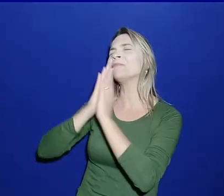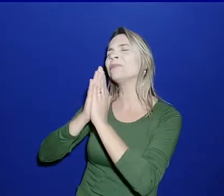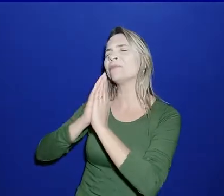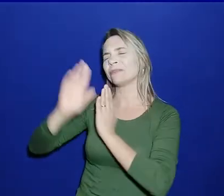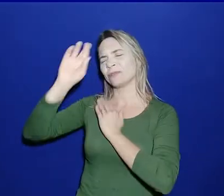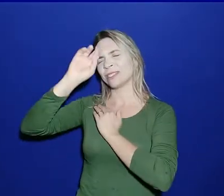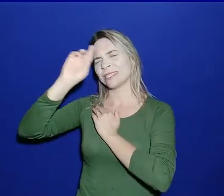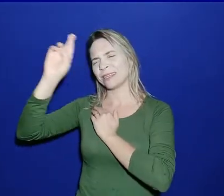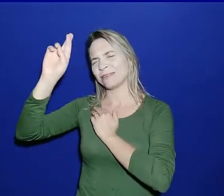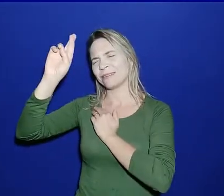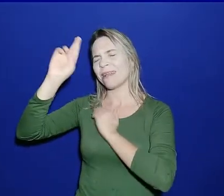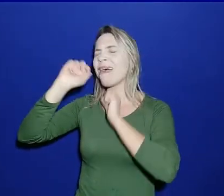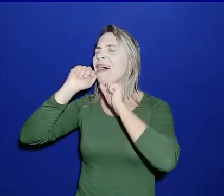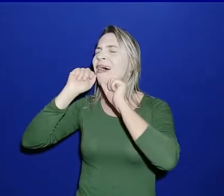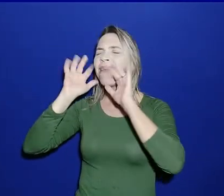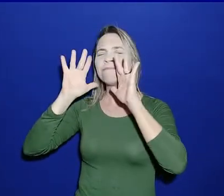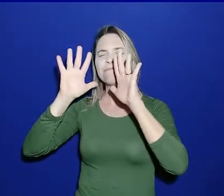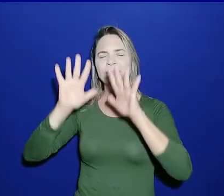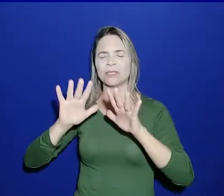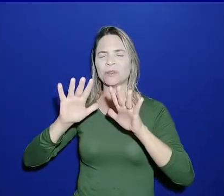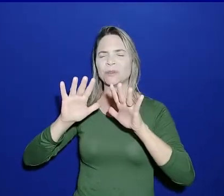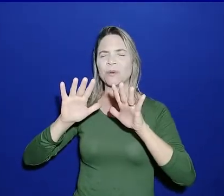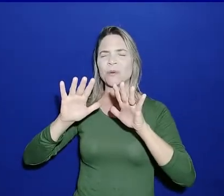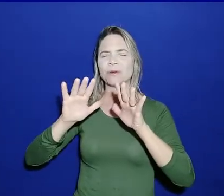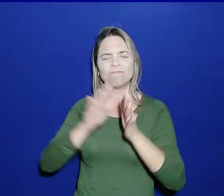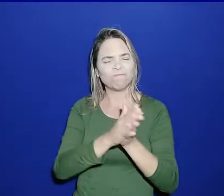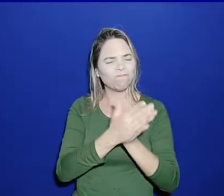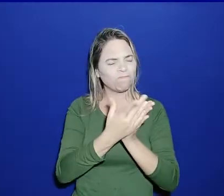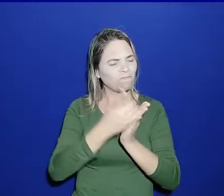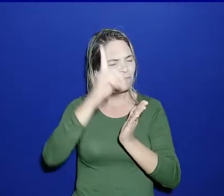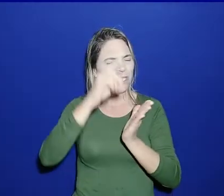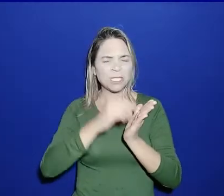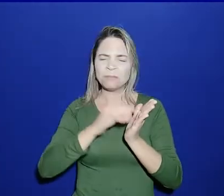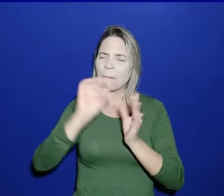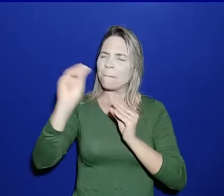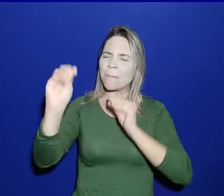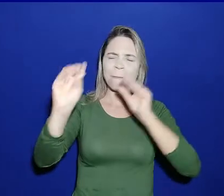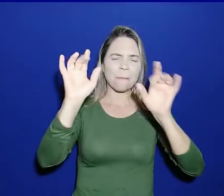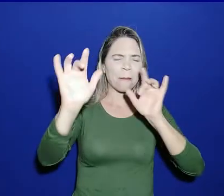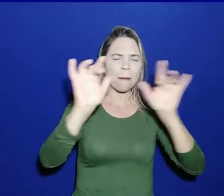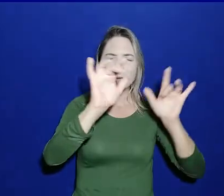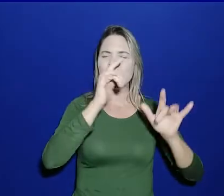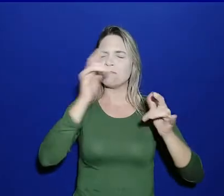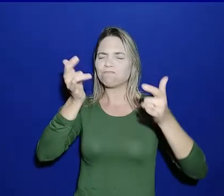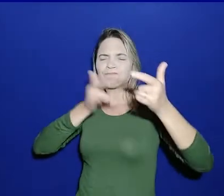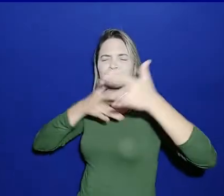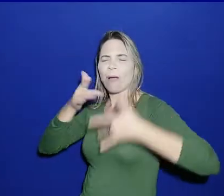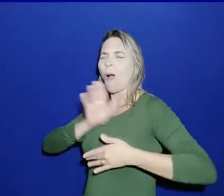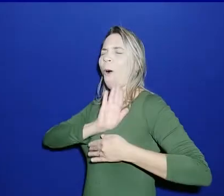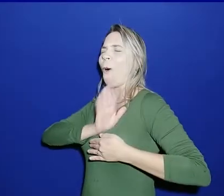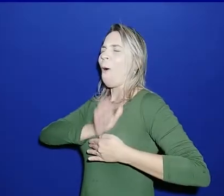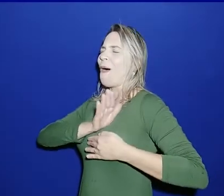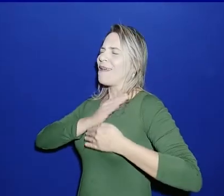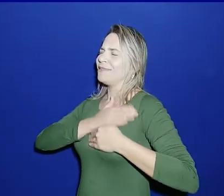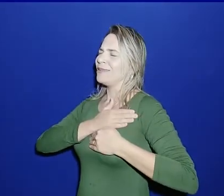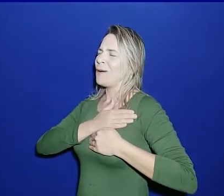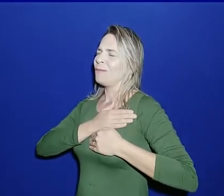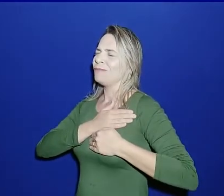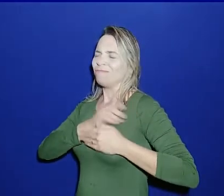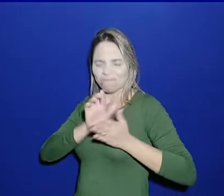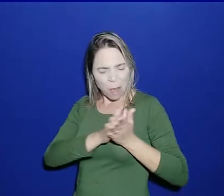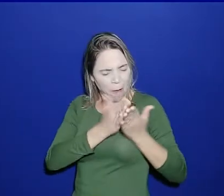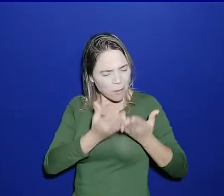permita que a mensagem do Evangelho alcance corações necessitados da tua bendita graça nessa